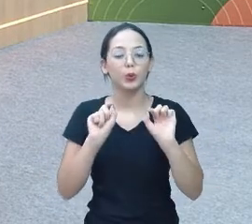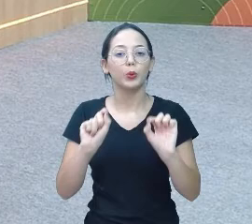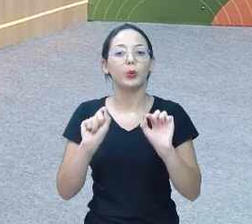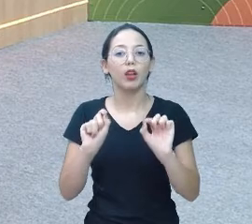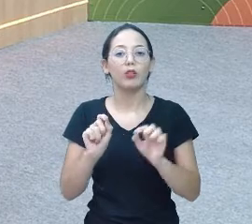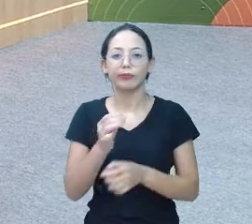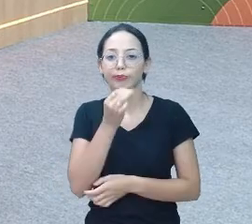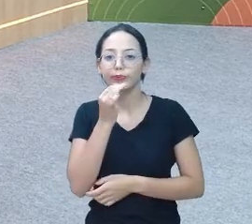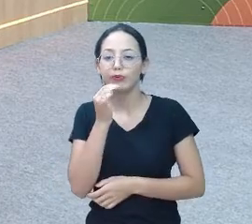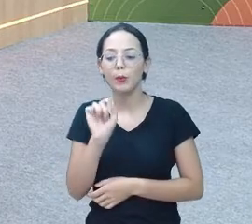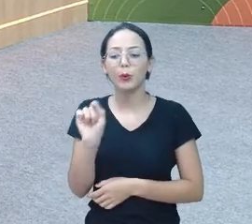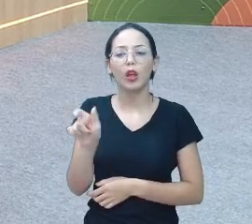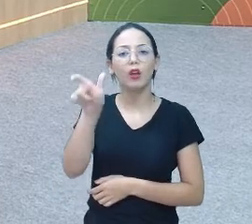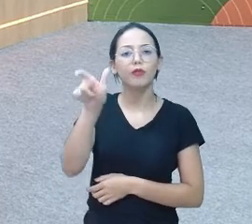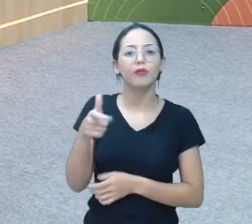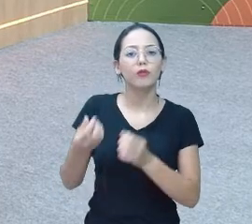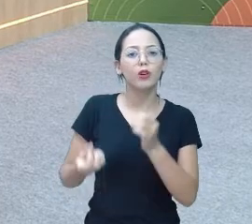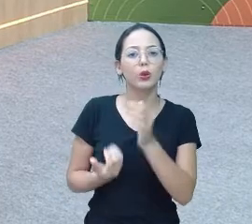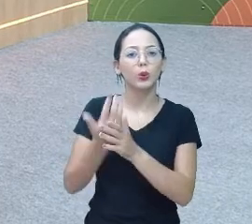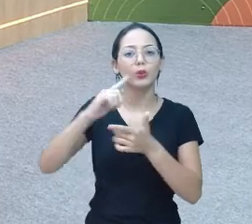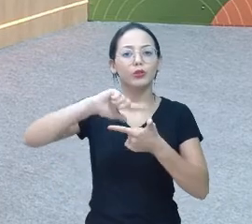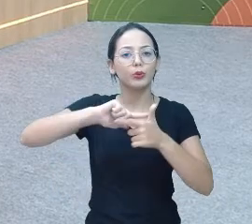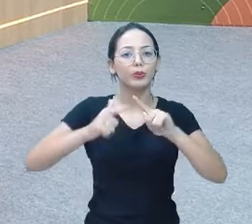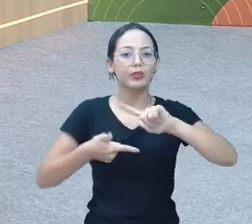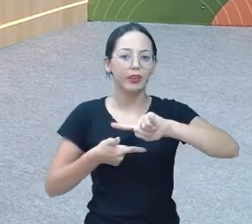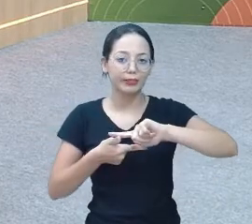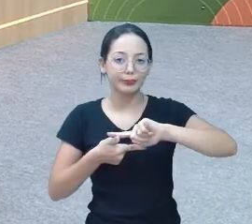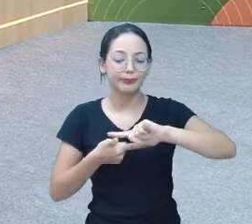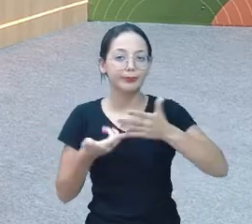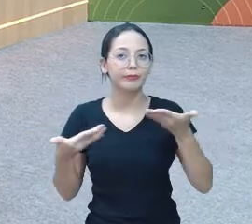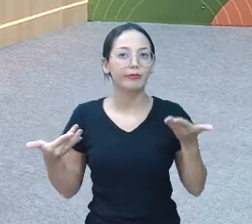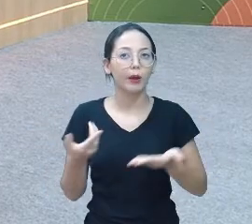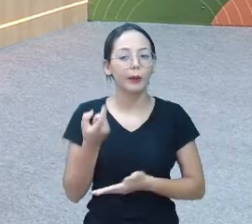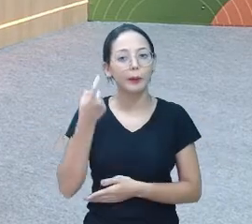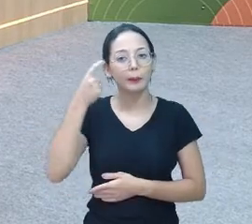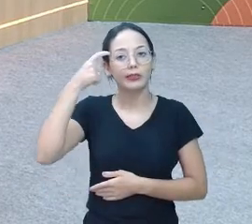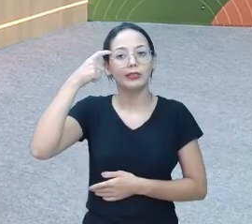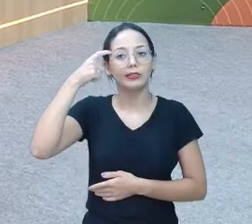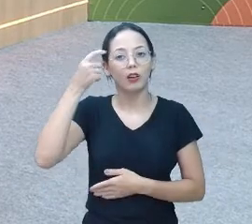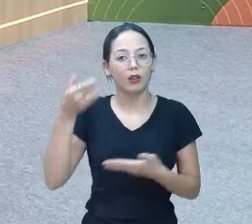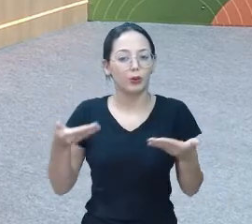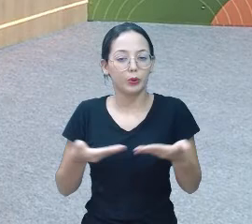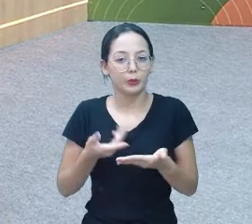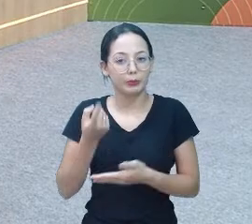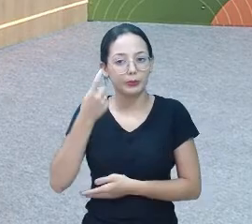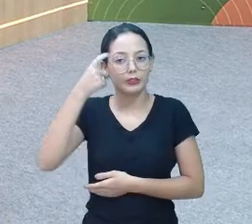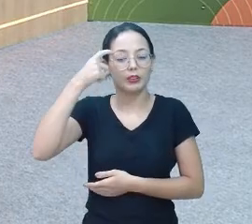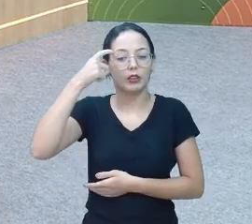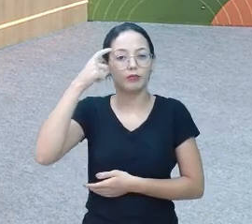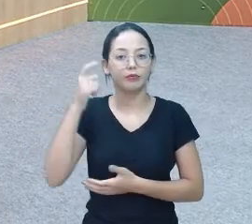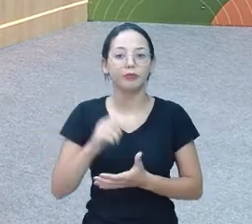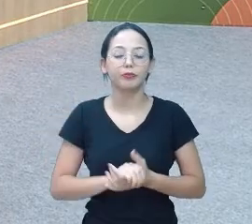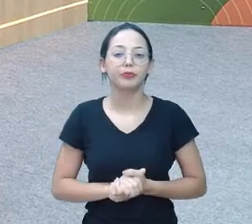quem inventou a geometria, tá certo? Então vamos pensar um pouco da seguinte forma, né? A gente vai